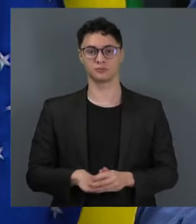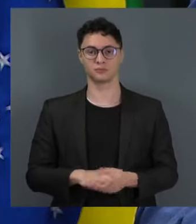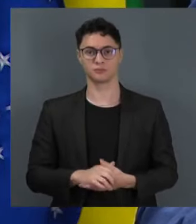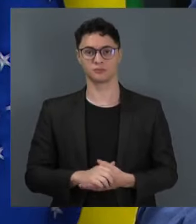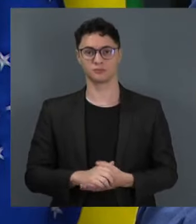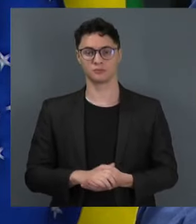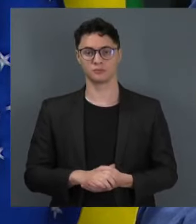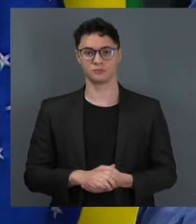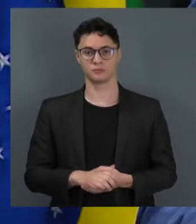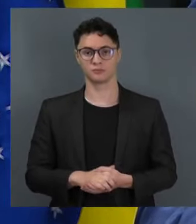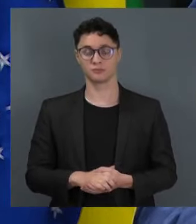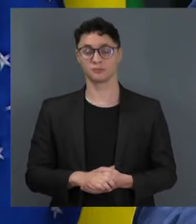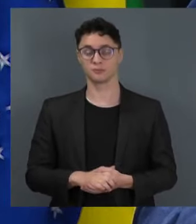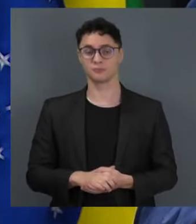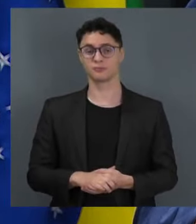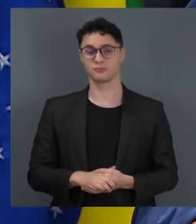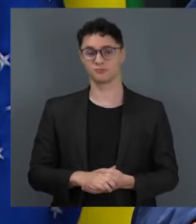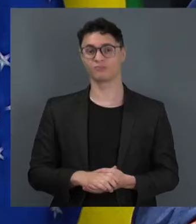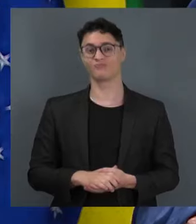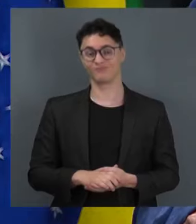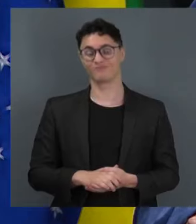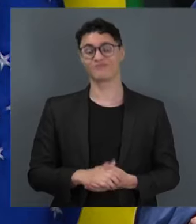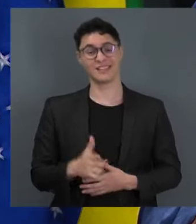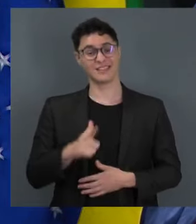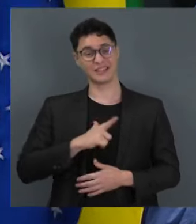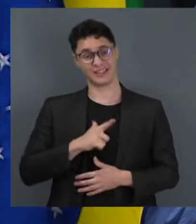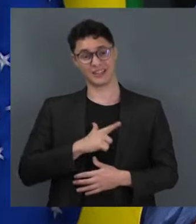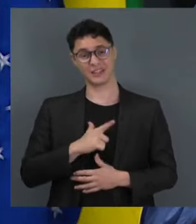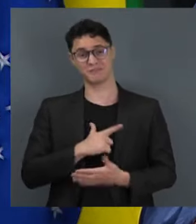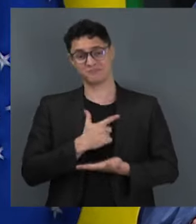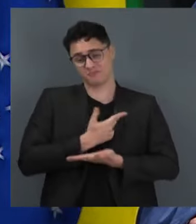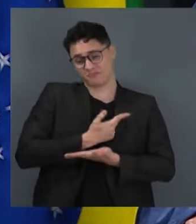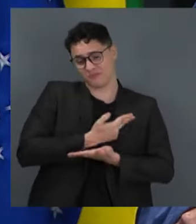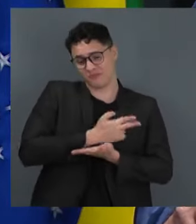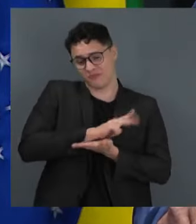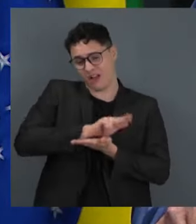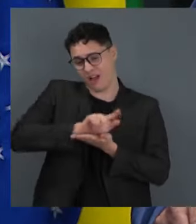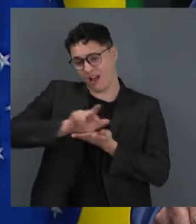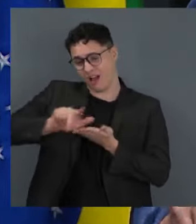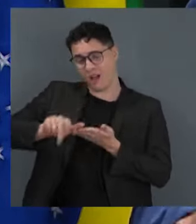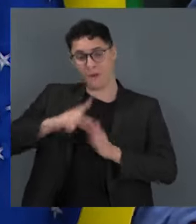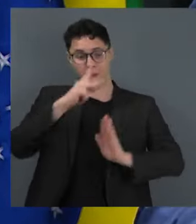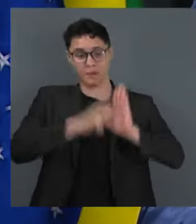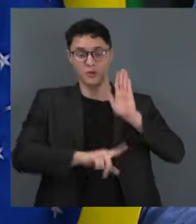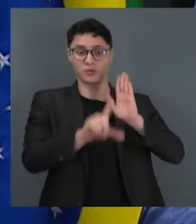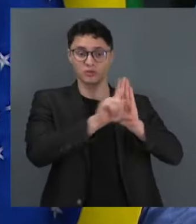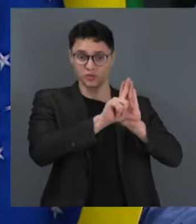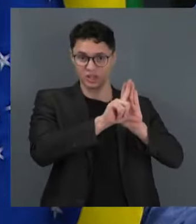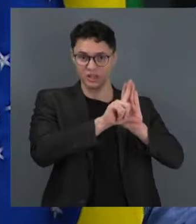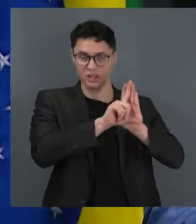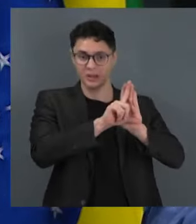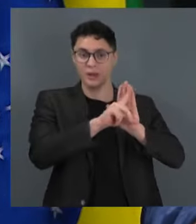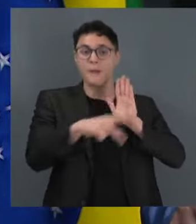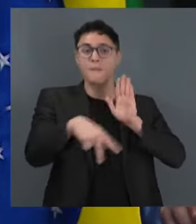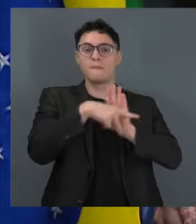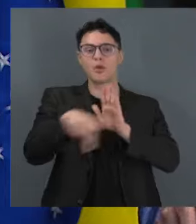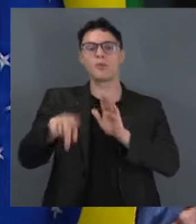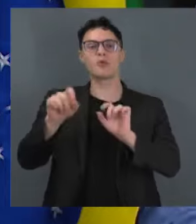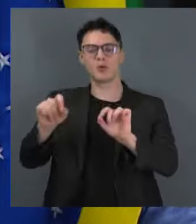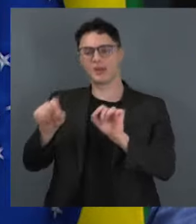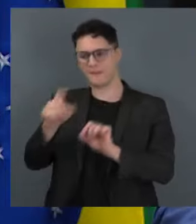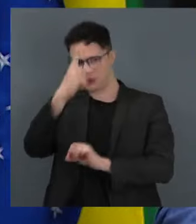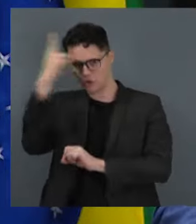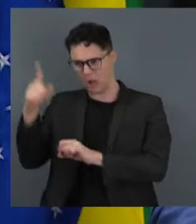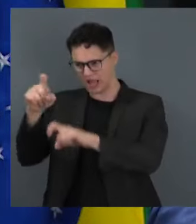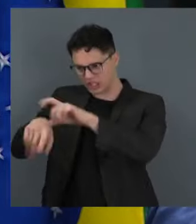presidente existem dezenas de projetos de lei tramitando no Congresso para aumentar a pena do estudo basta simplesmente aprovar